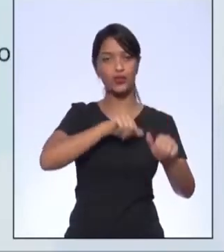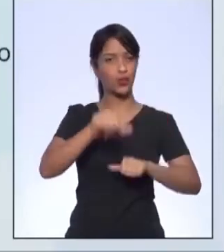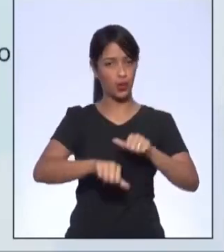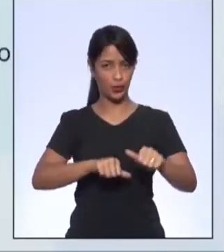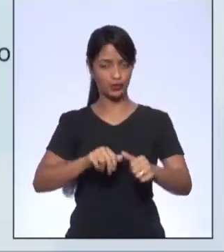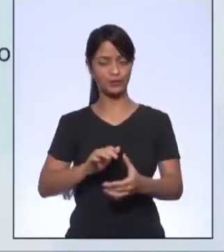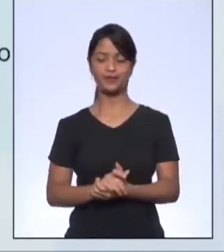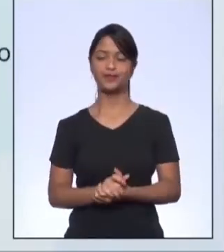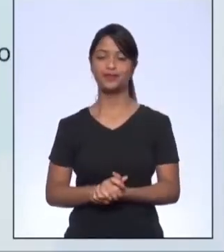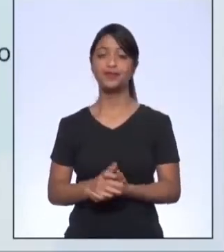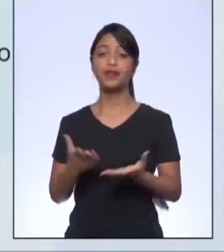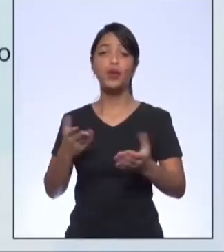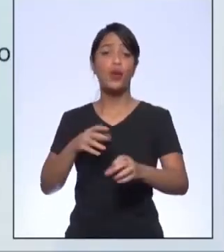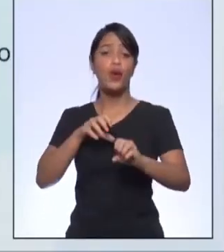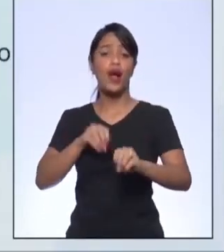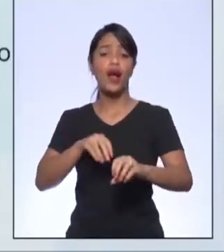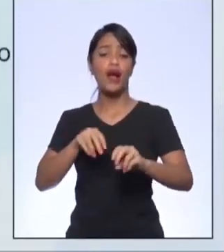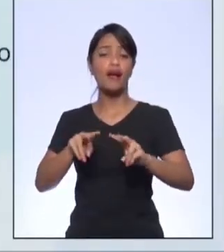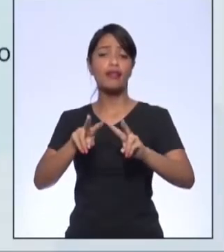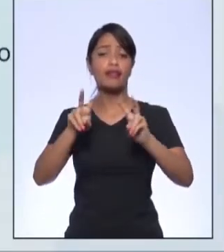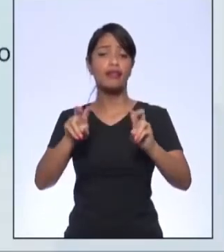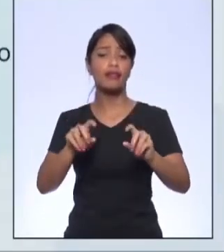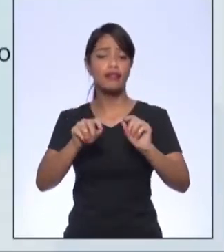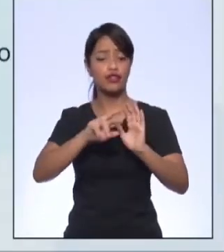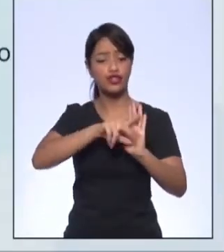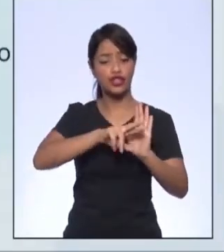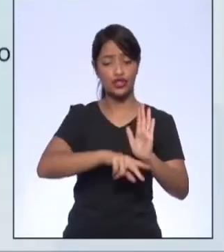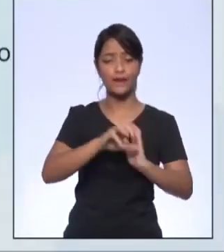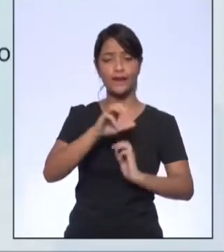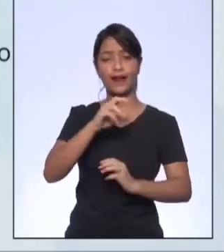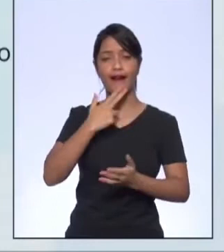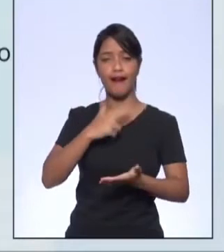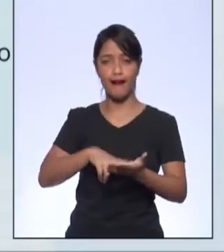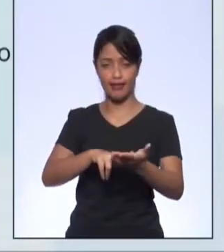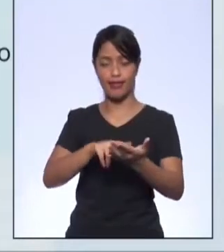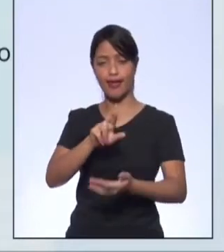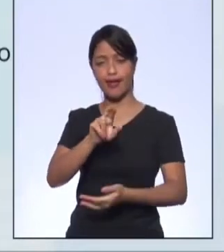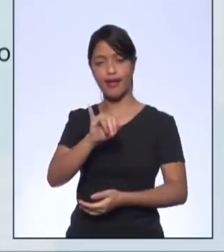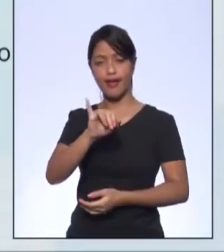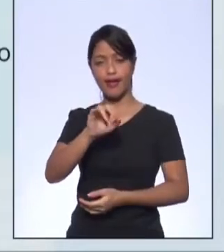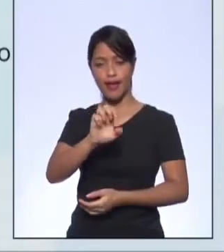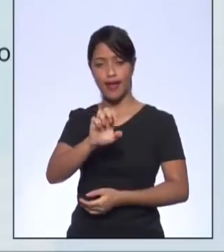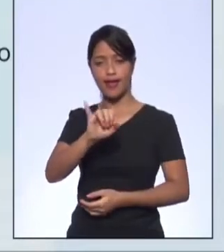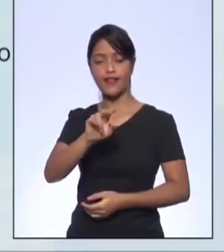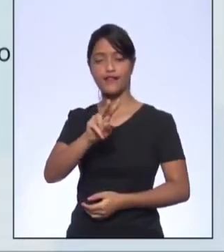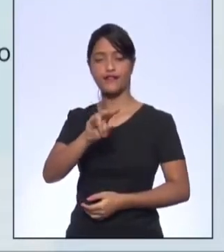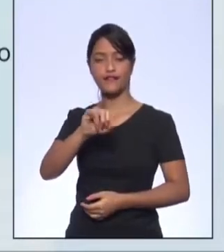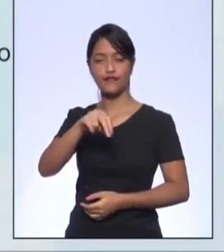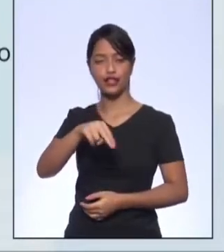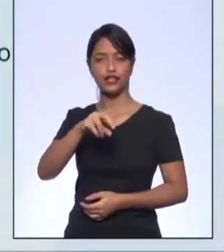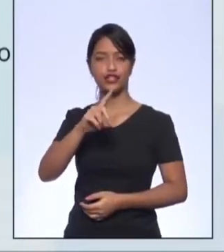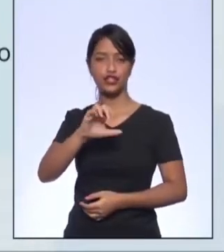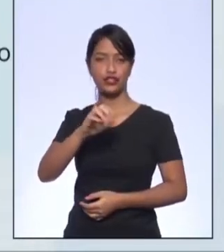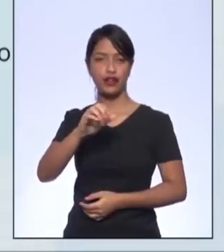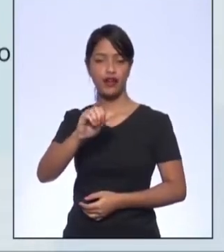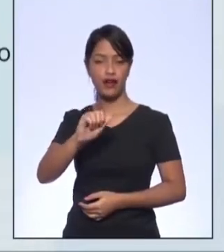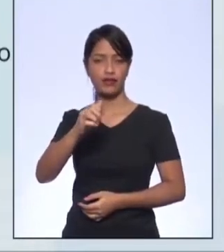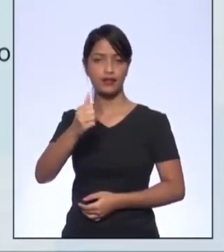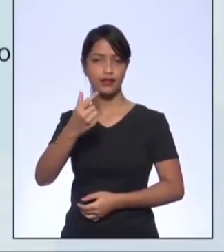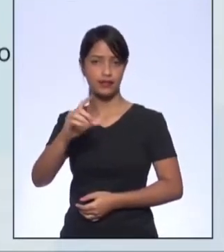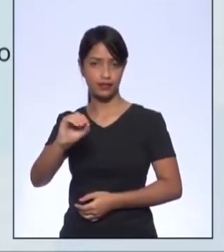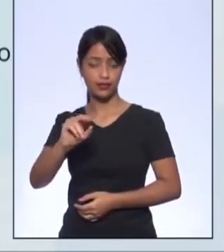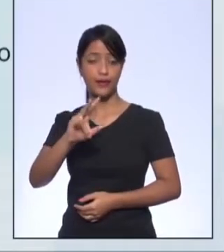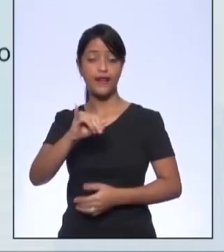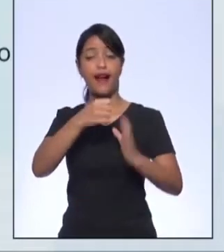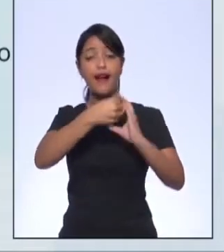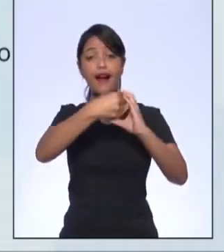hoje, estudaremos o gênero carta de reivindicação. O nosso foco será a exploração das características e dos aspectos linguísticos desse